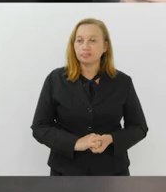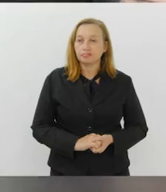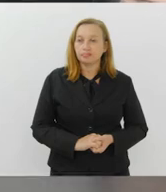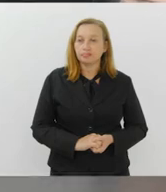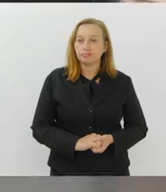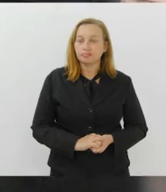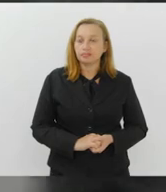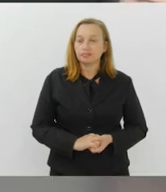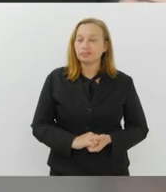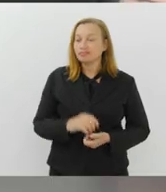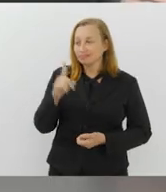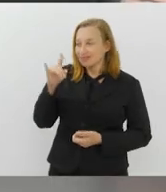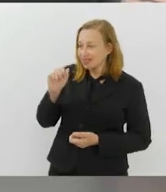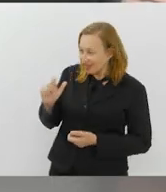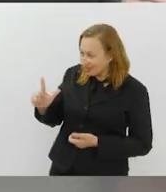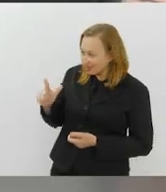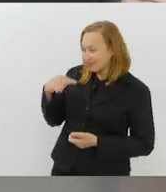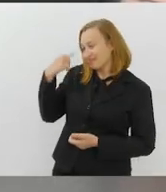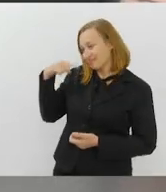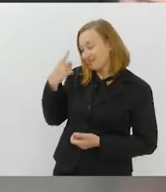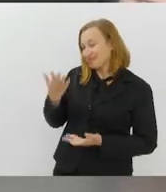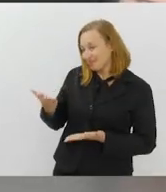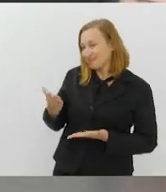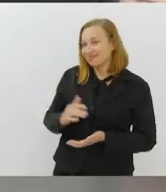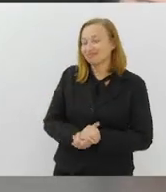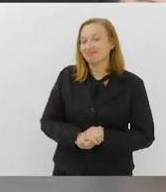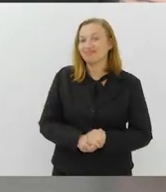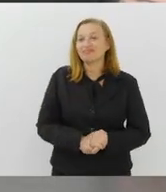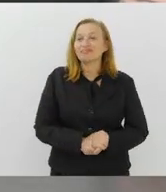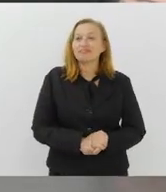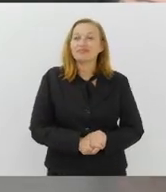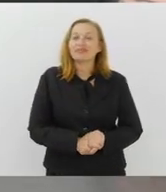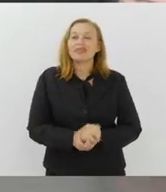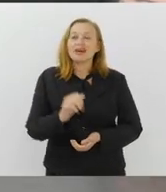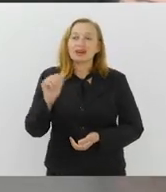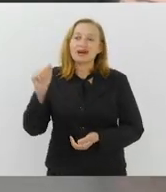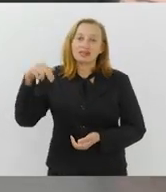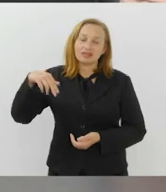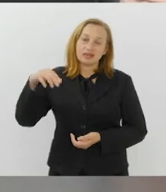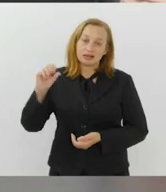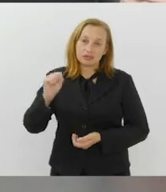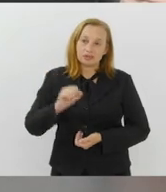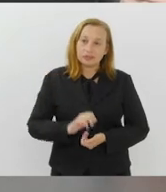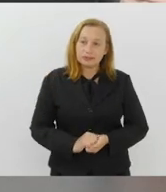O Daniel, é nosso advogado da ANS.